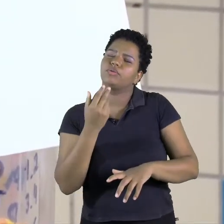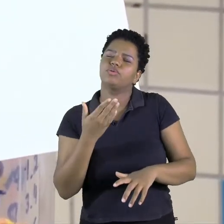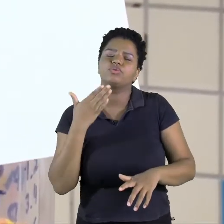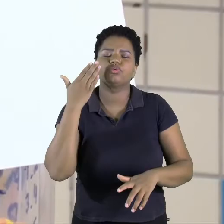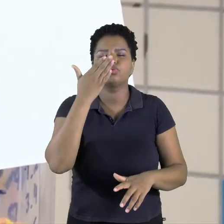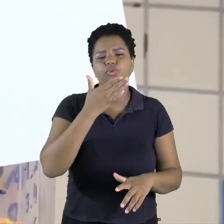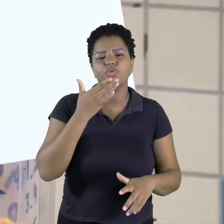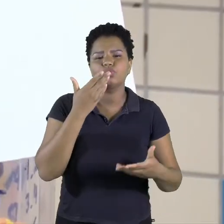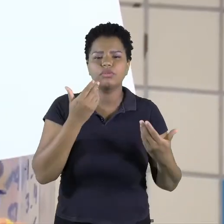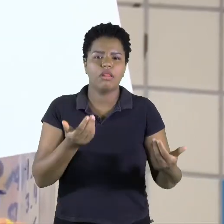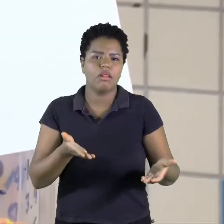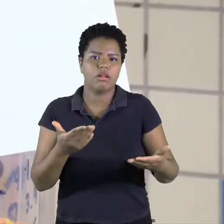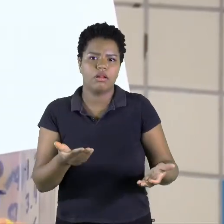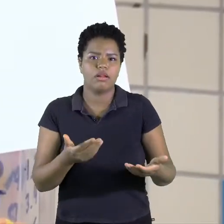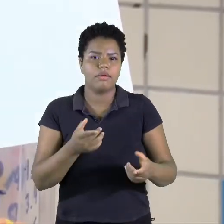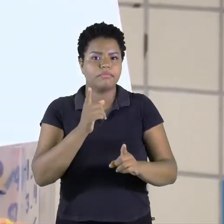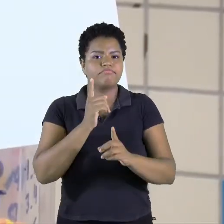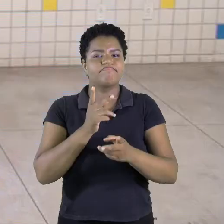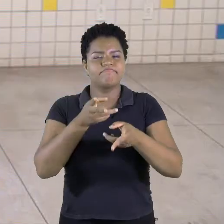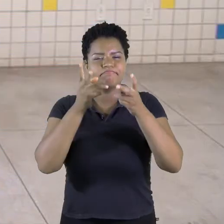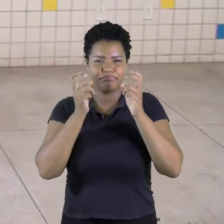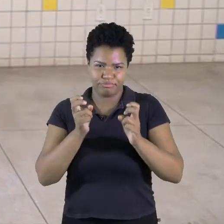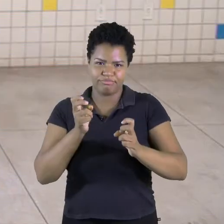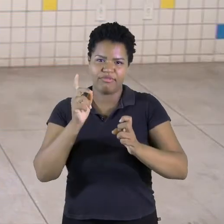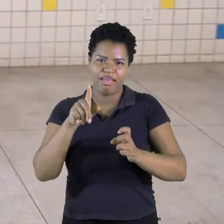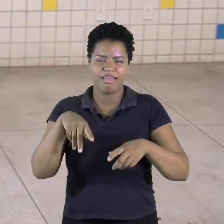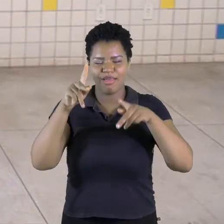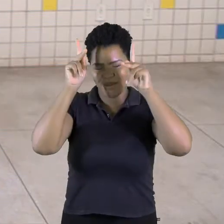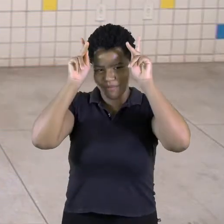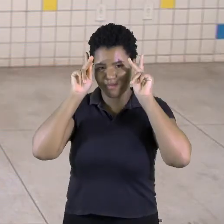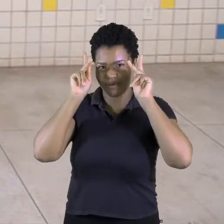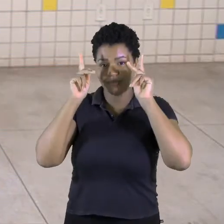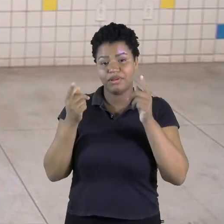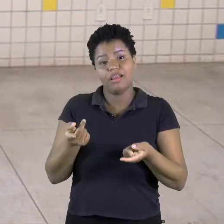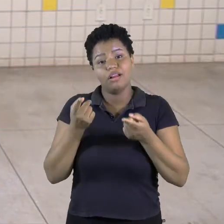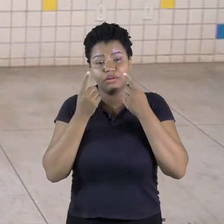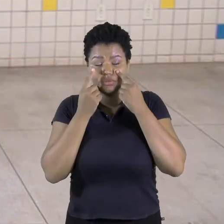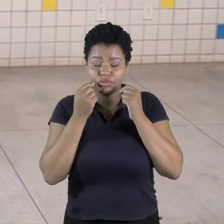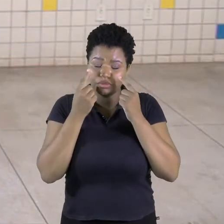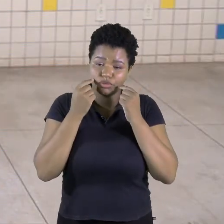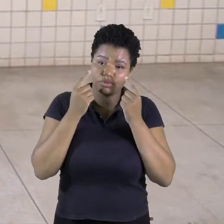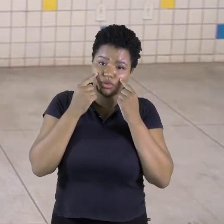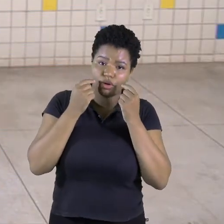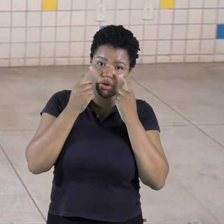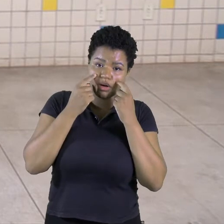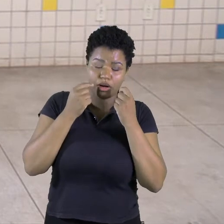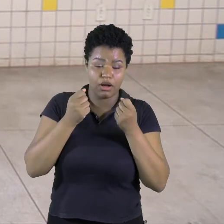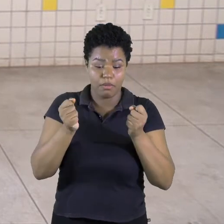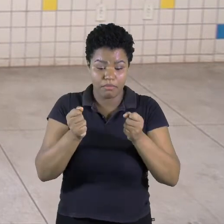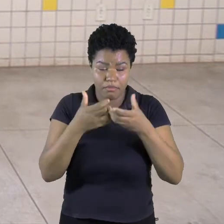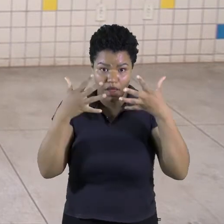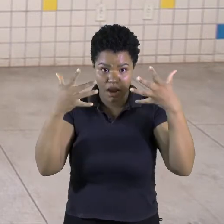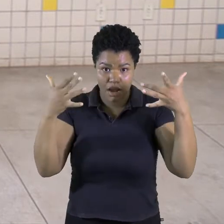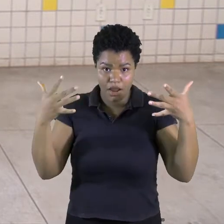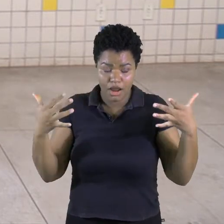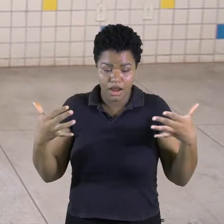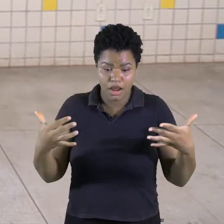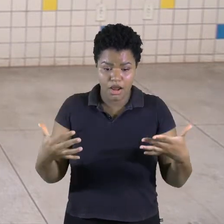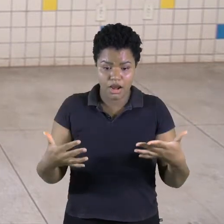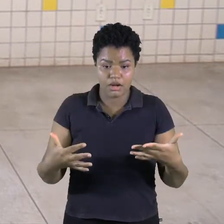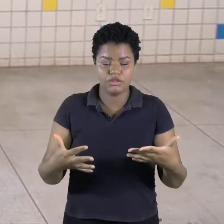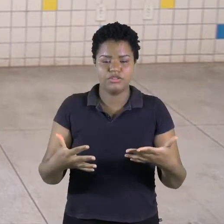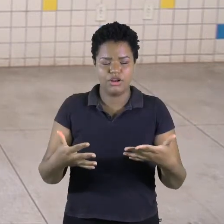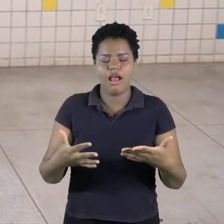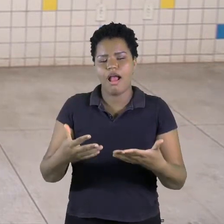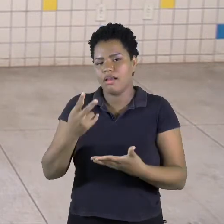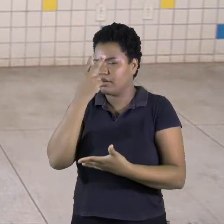e percebeu que era o seu príncipe. Ela chorando, as suas lágrimas mágicas, naquele momento curou, e